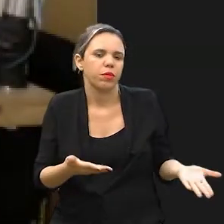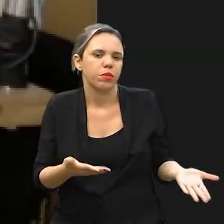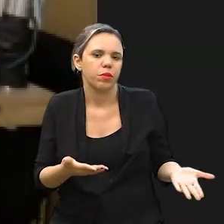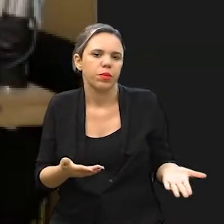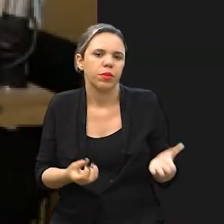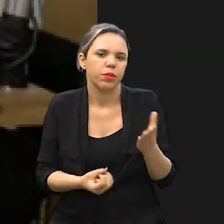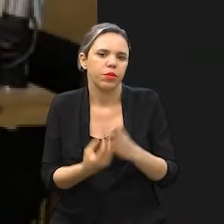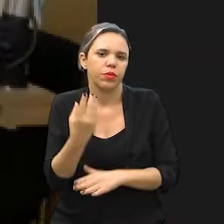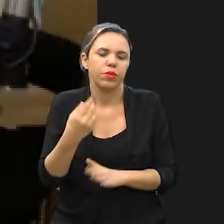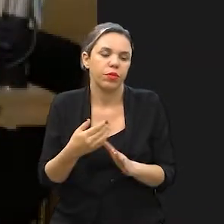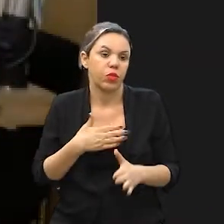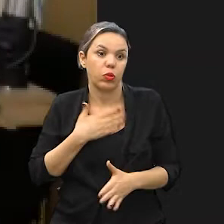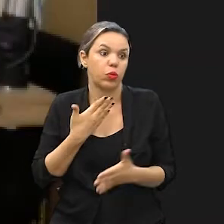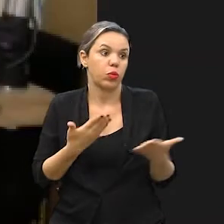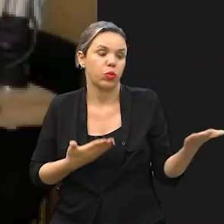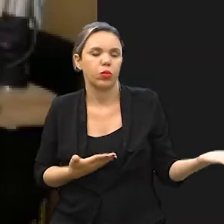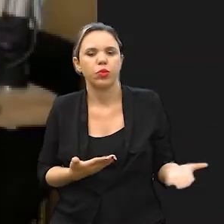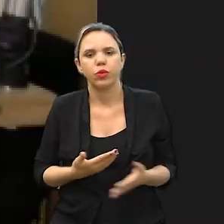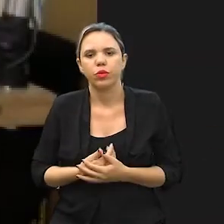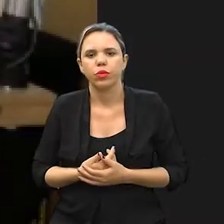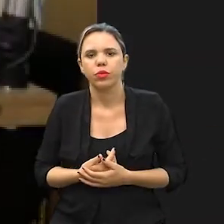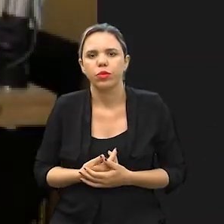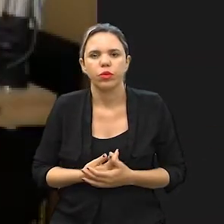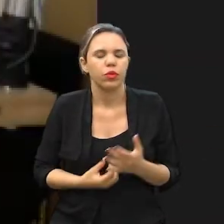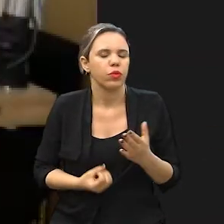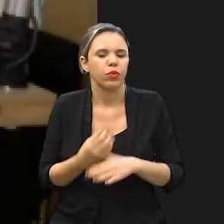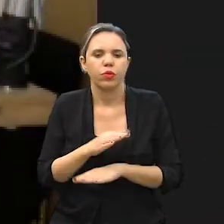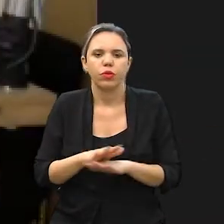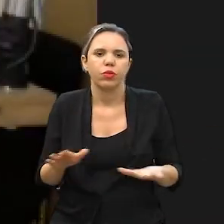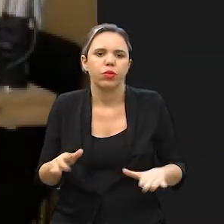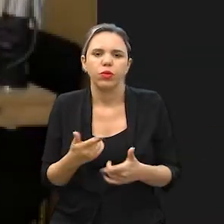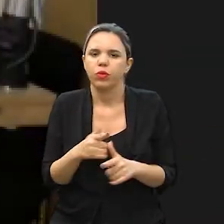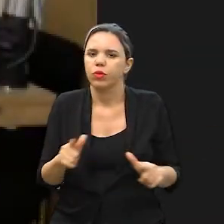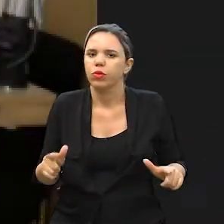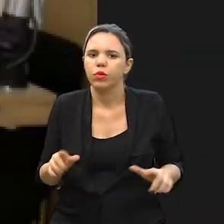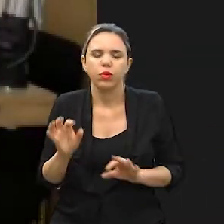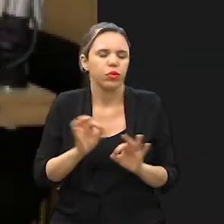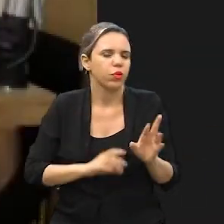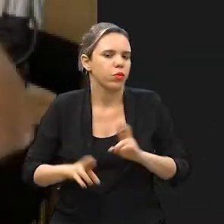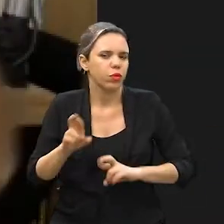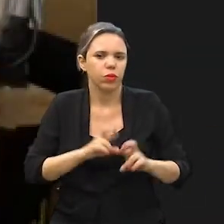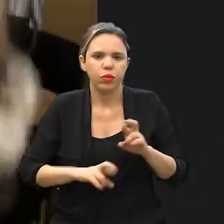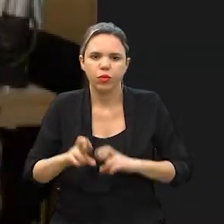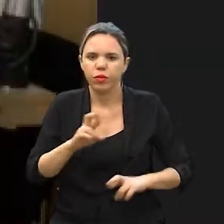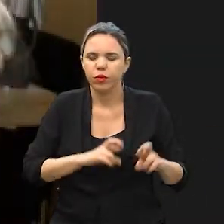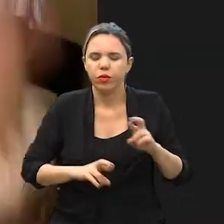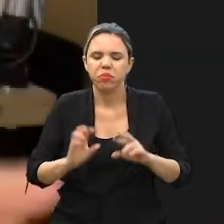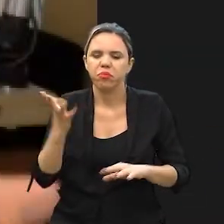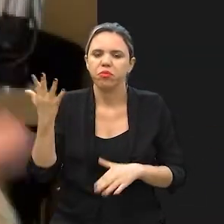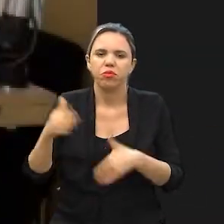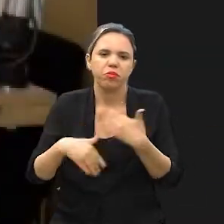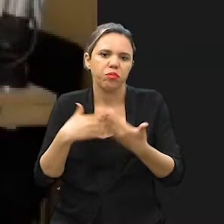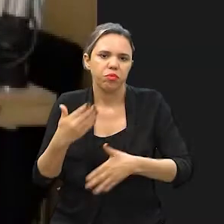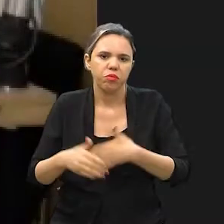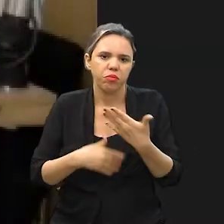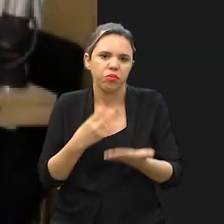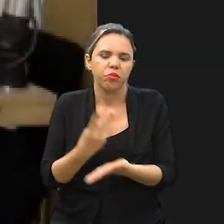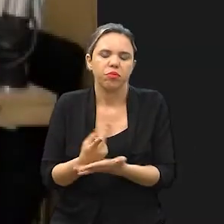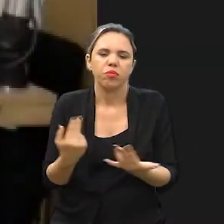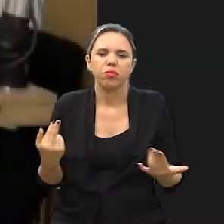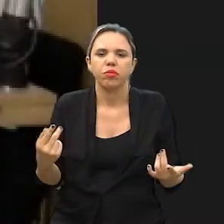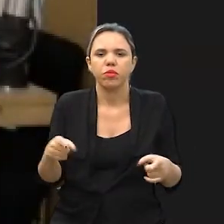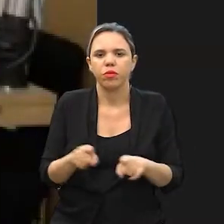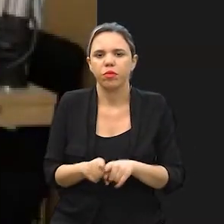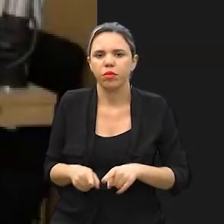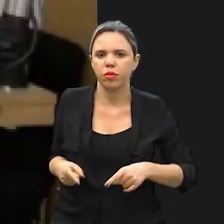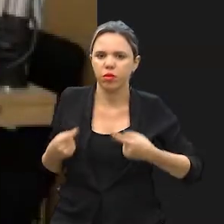Ele apareceu meio no susto. Então não foi uma criação, não teve um laboratório, ele foi acontecendo da mesma forma